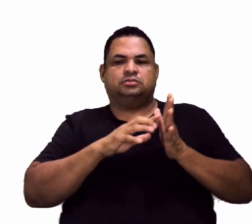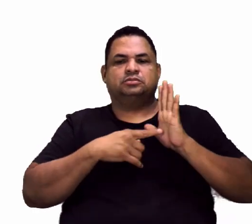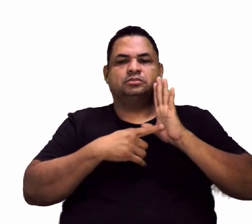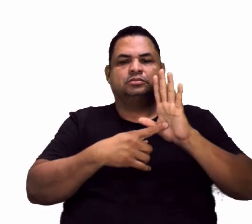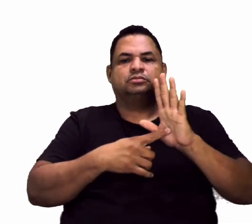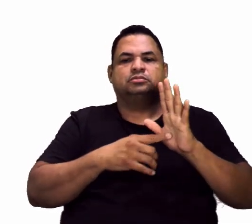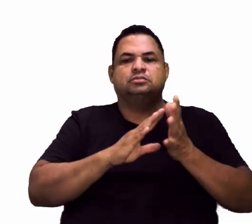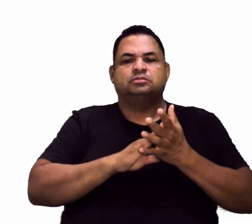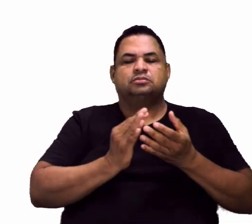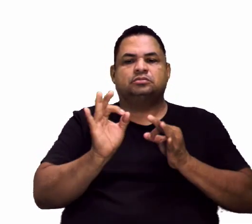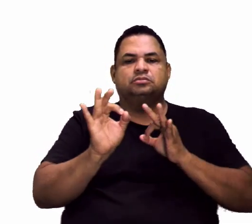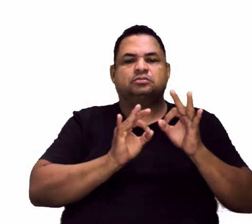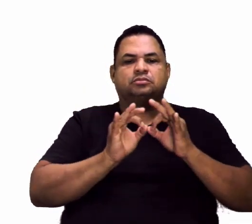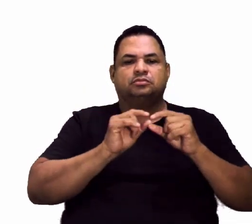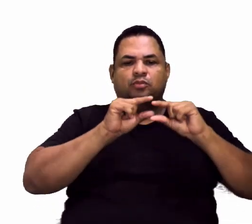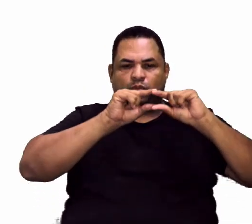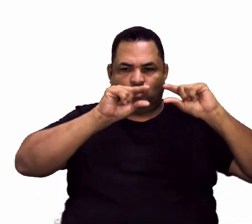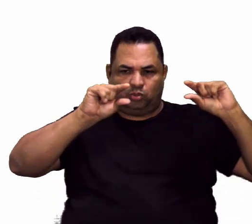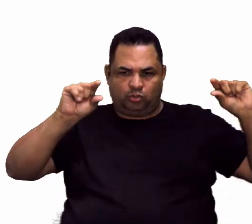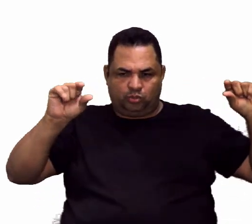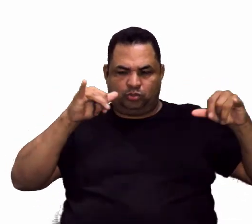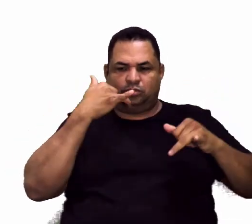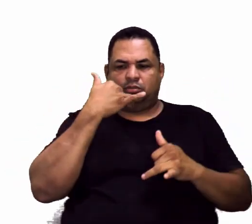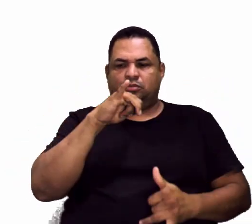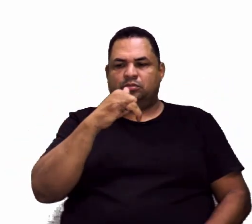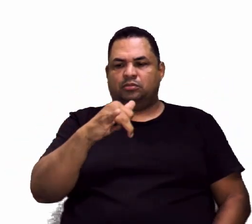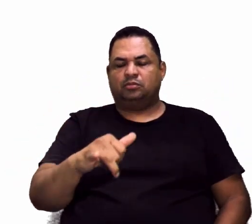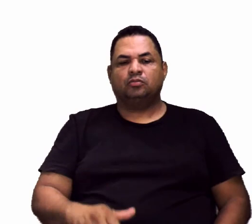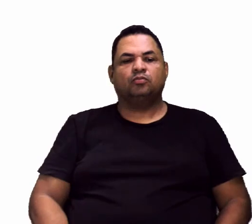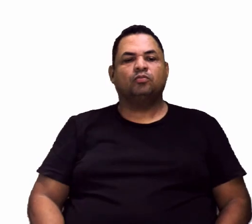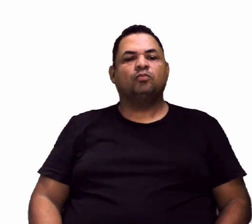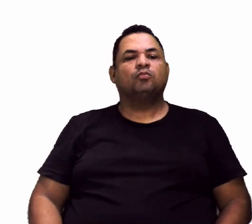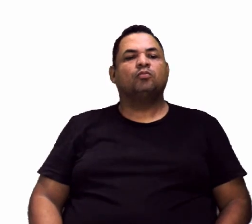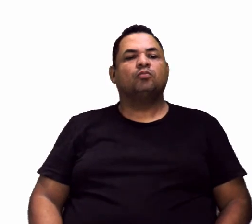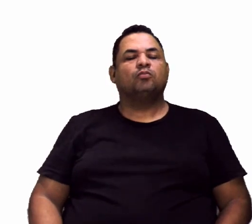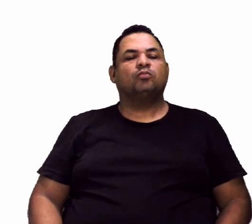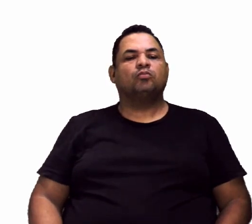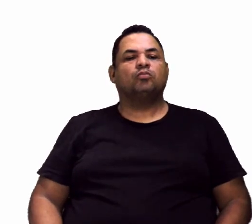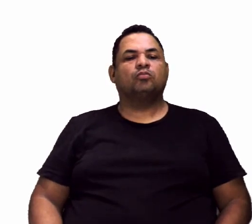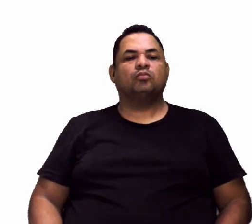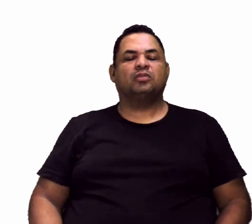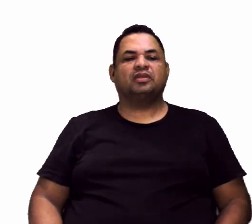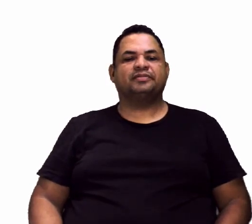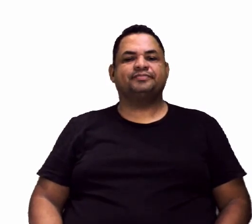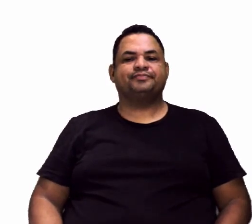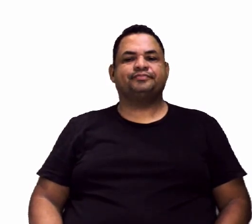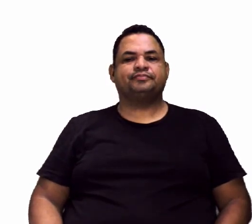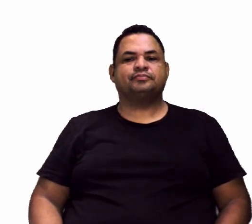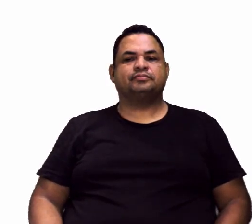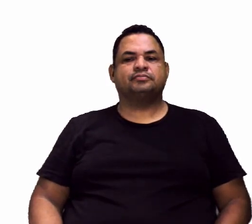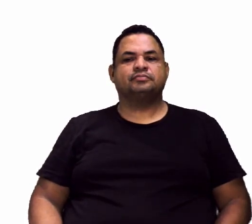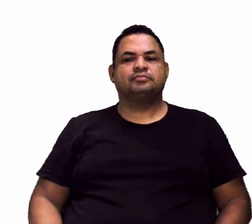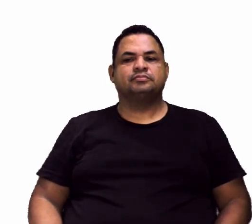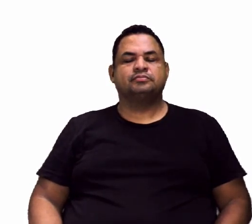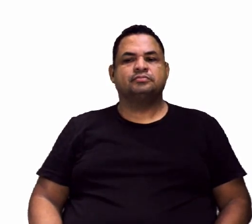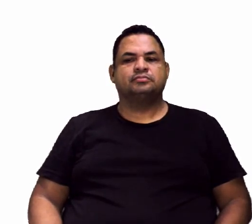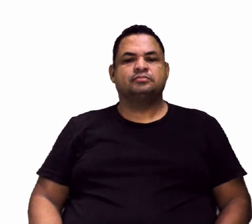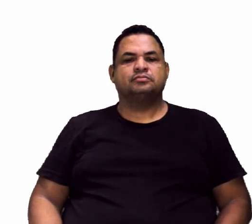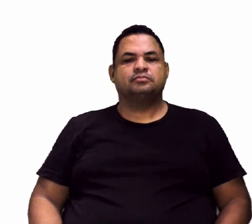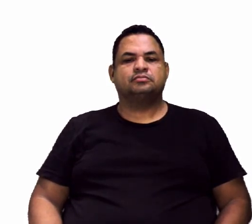apresenta a seguinte configuração. E aí, você,